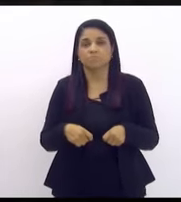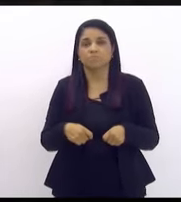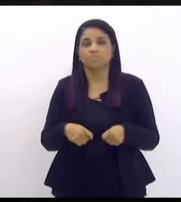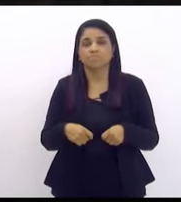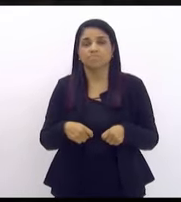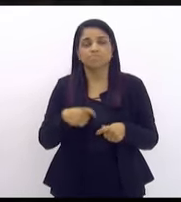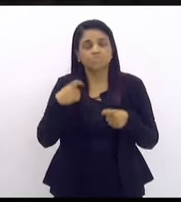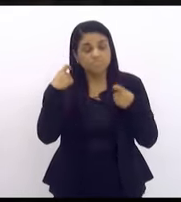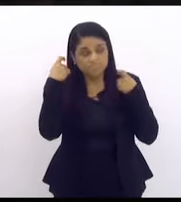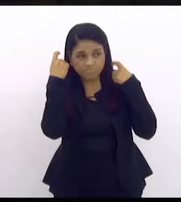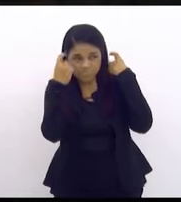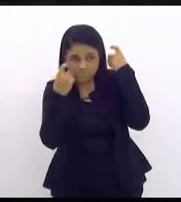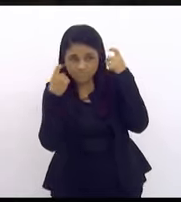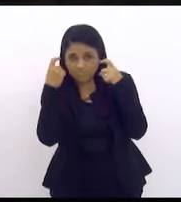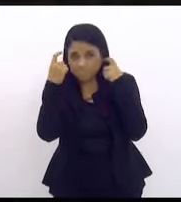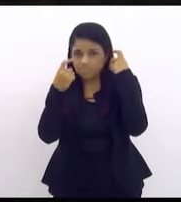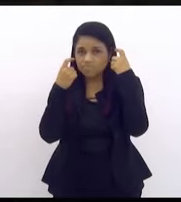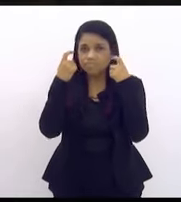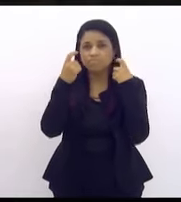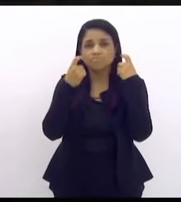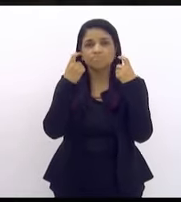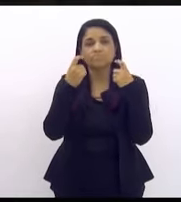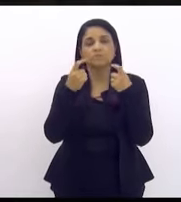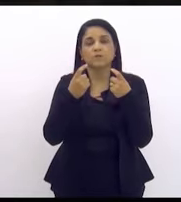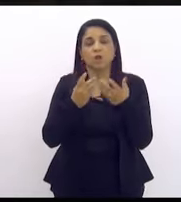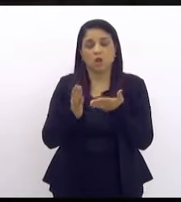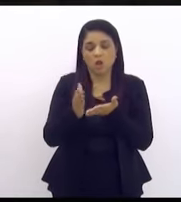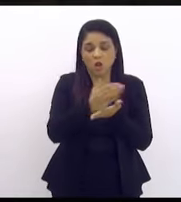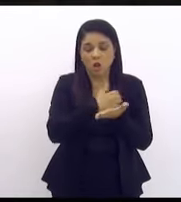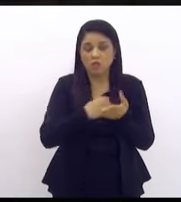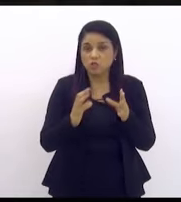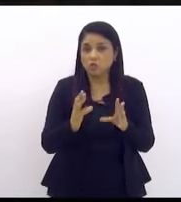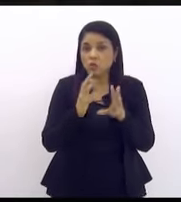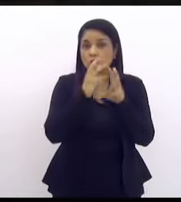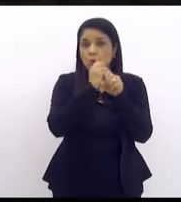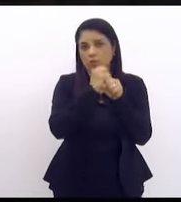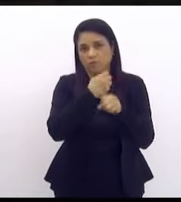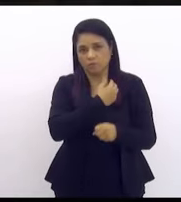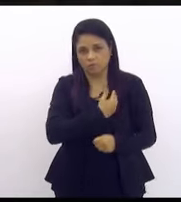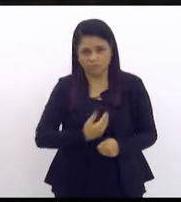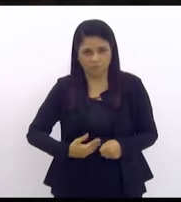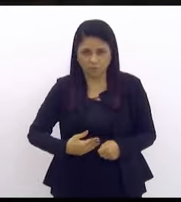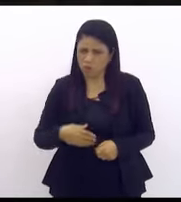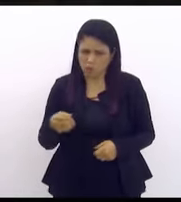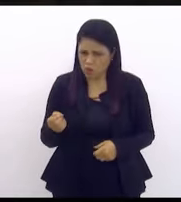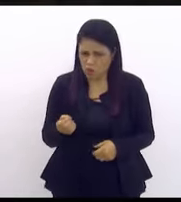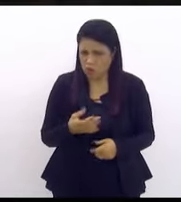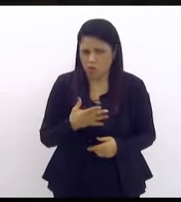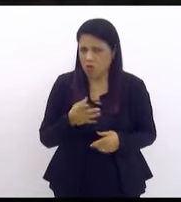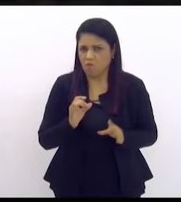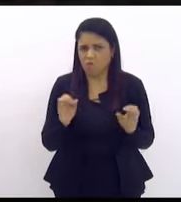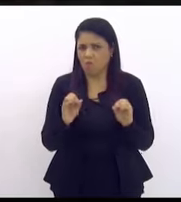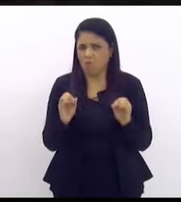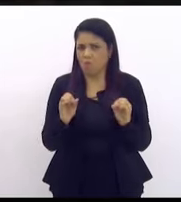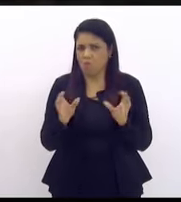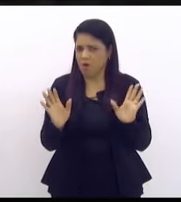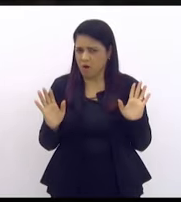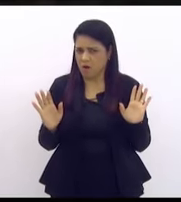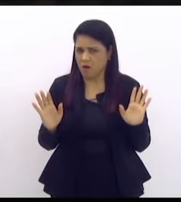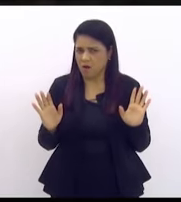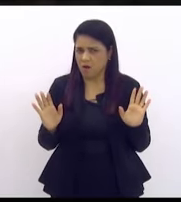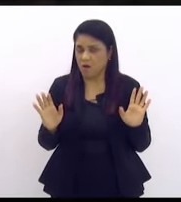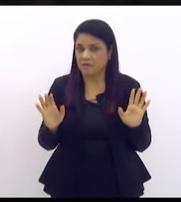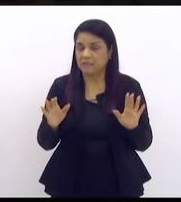uma preocupação com as contas do governo. Não é novidade para ninguém que estamos caminhando para